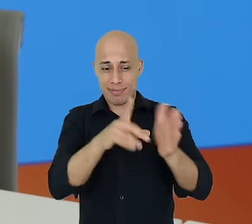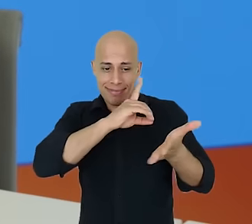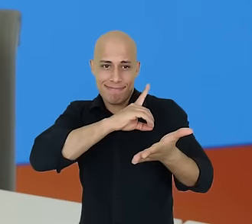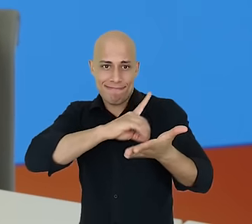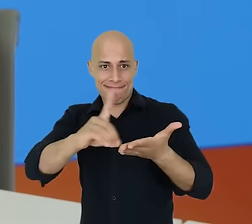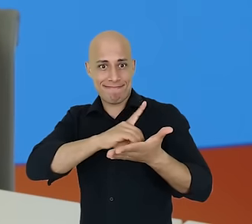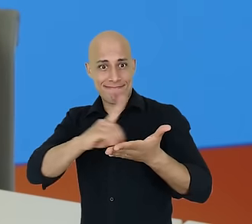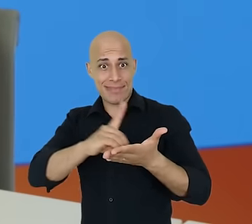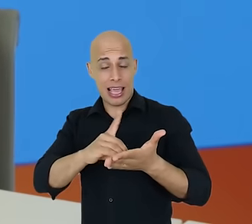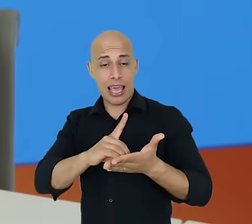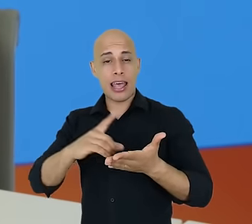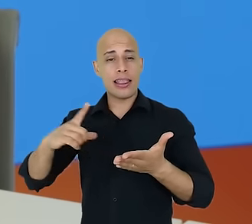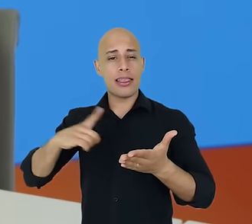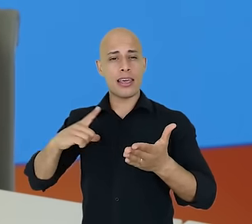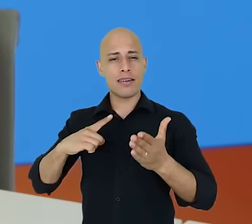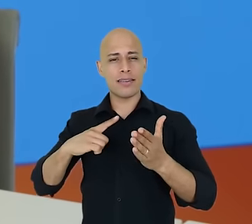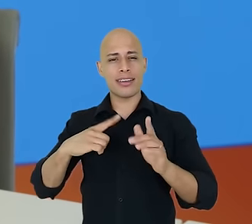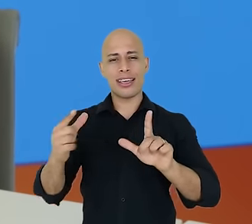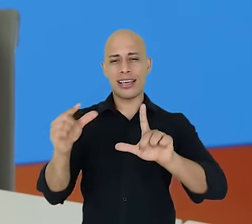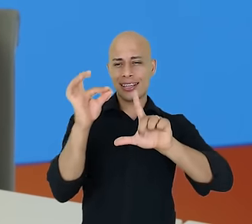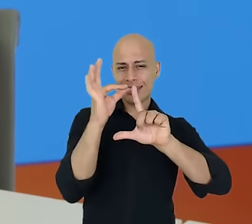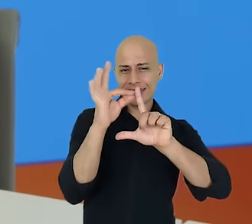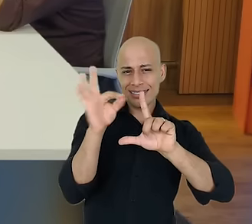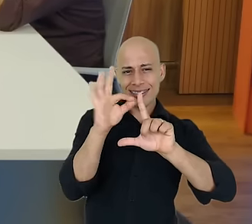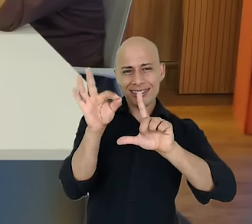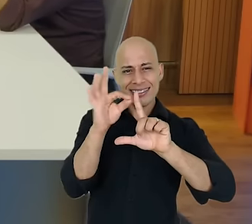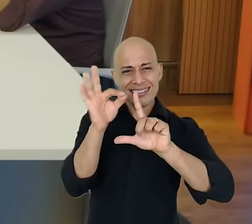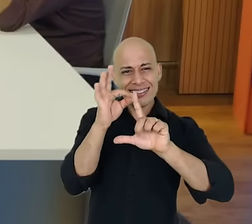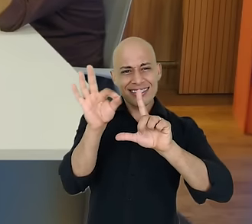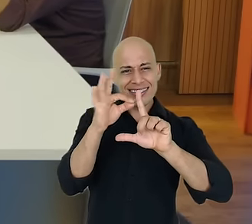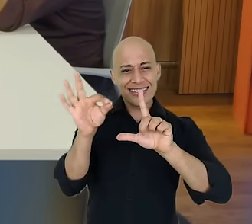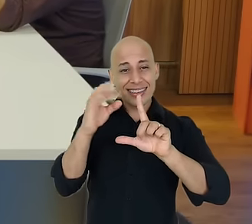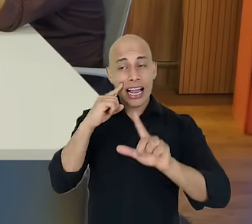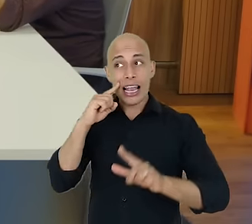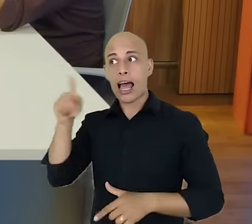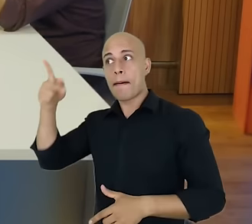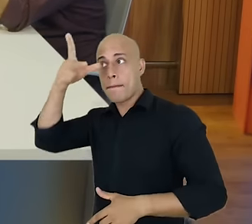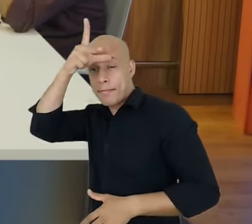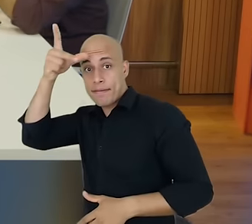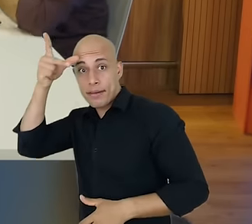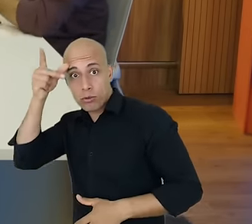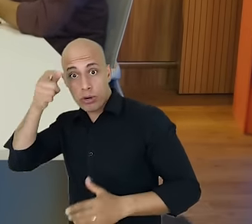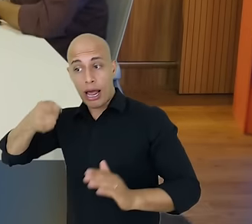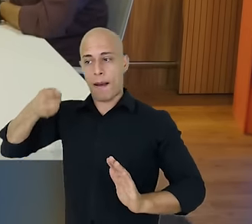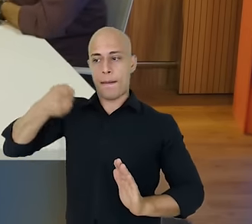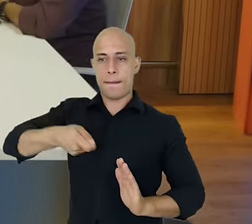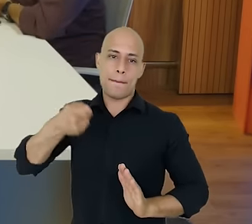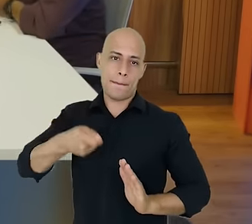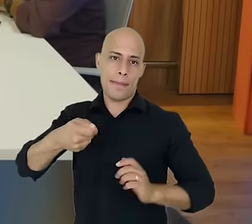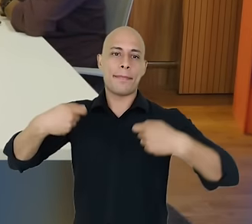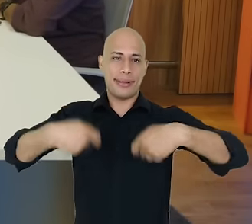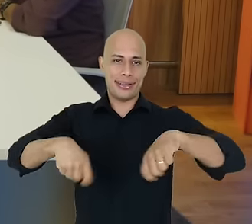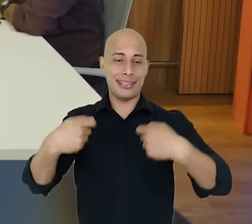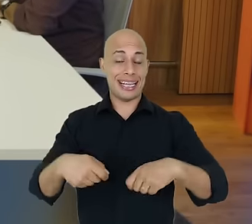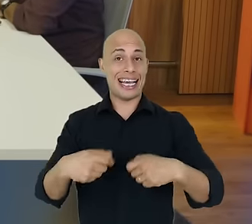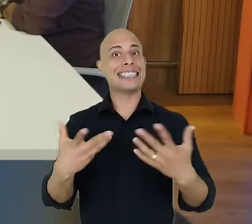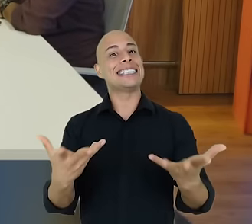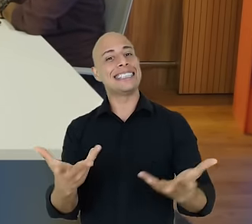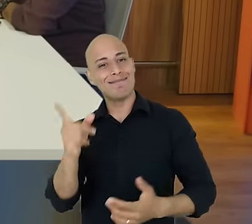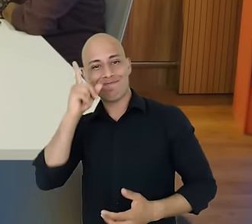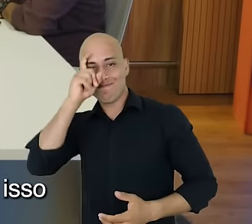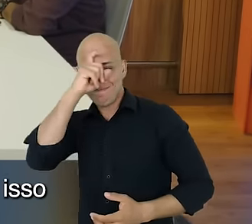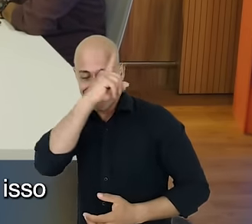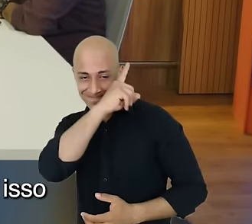documento tem um um layout tem um estudo específico que aquela prefeitura exige E aí vai o o o drama né